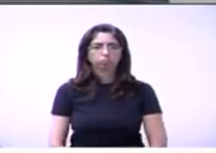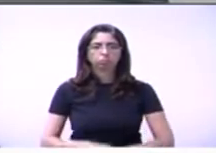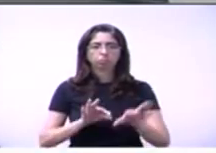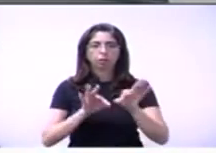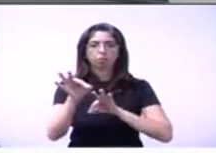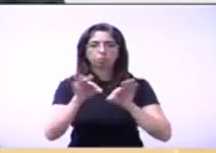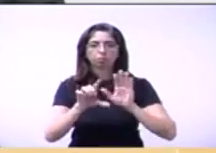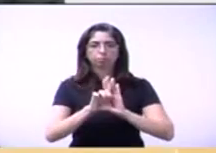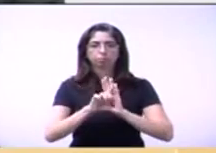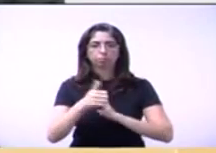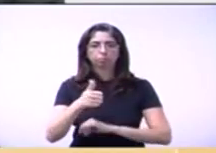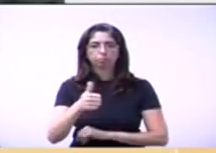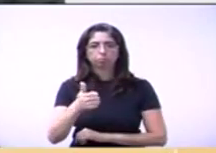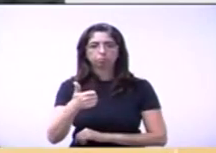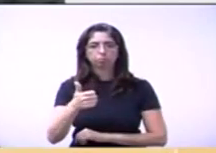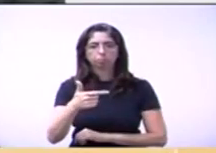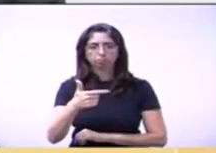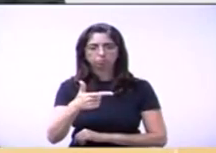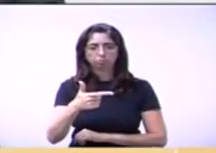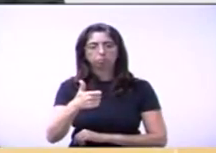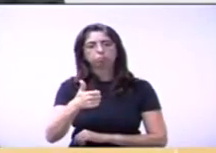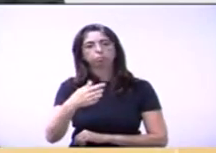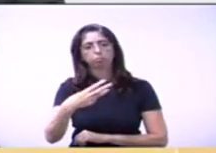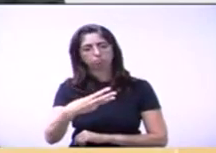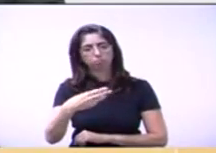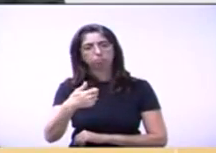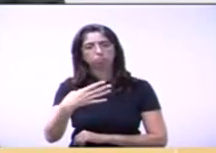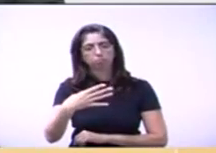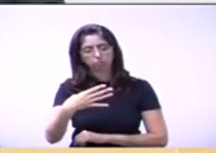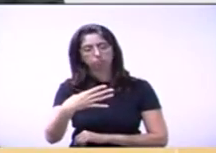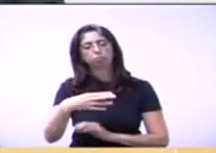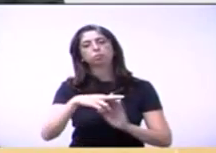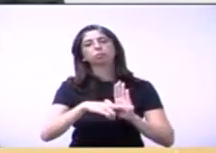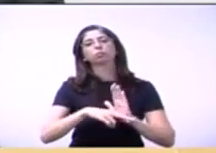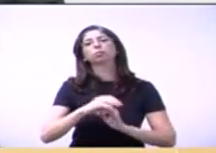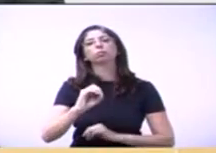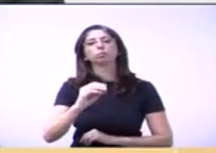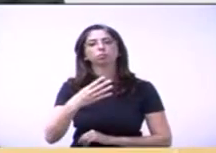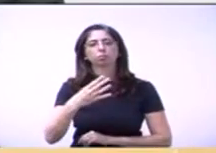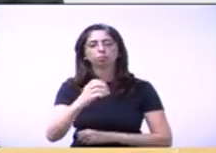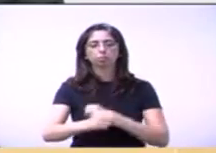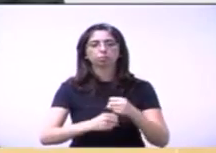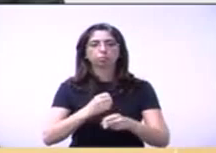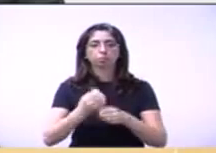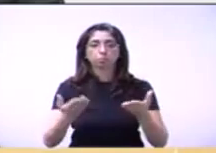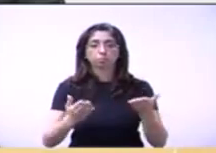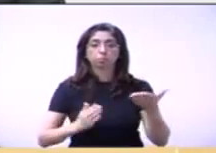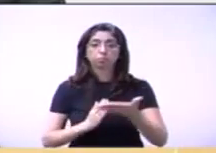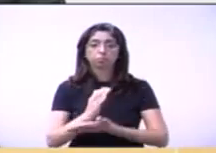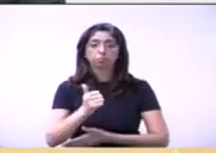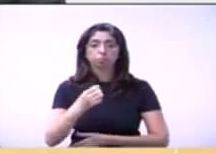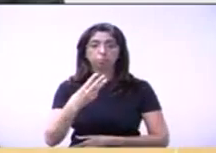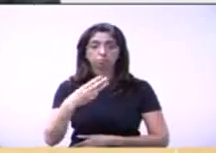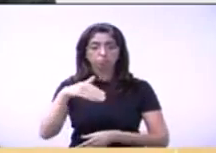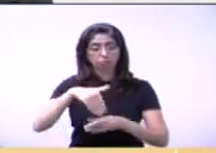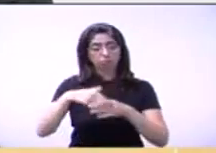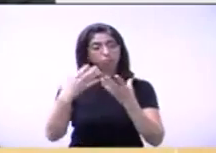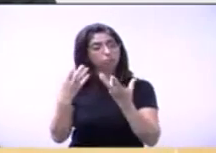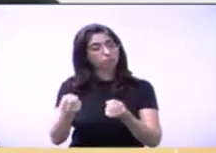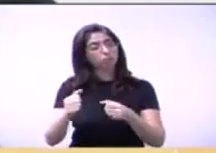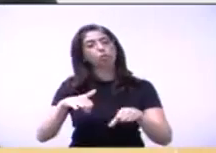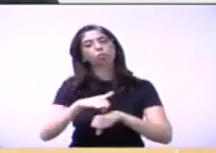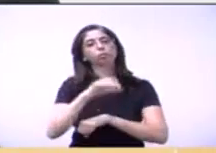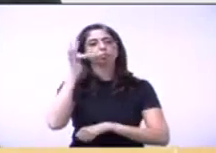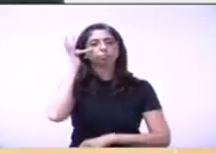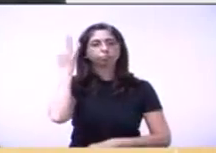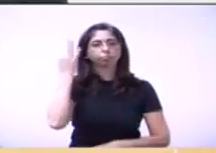Projeto de lei 11, 12, 13, 14 e a resolução 04/16 foram aprovados por 13 votos favoráveis com a